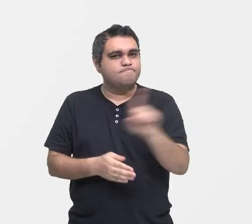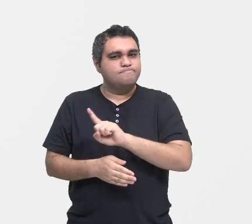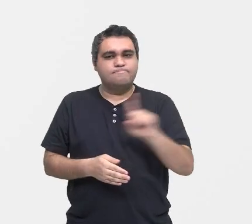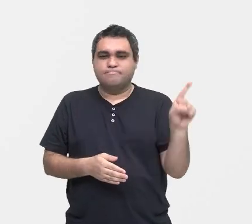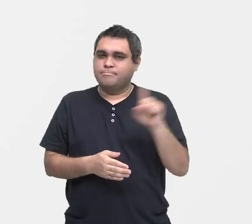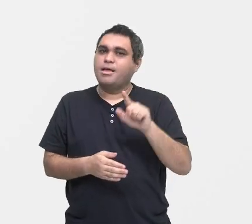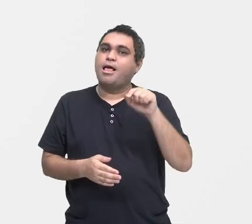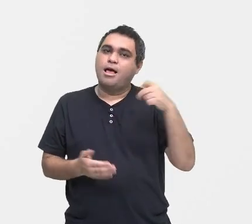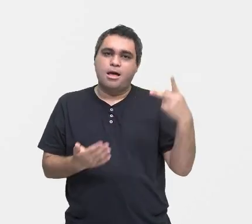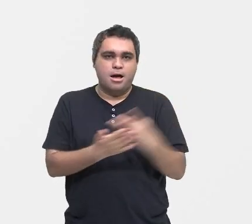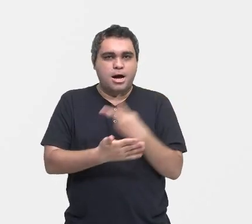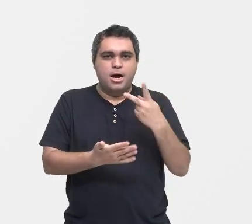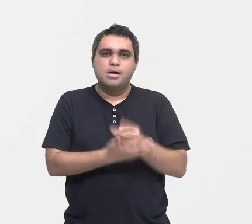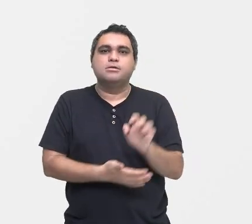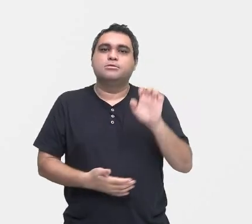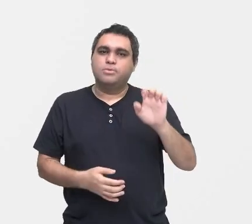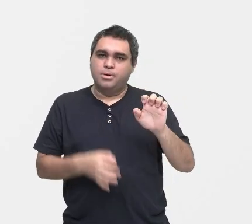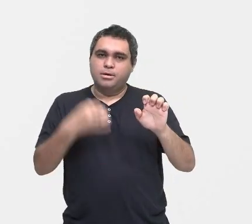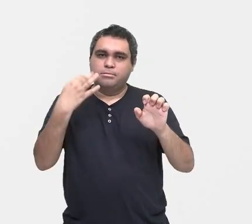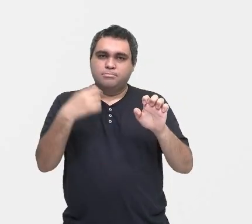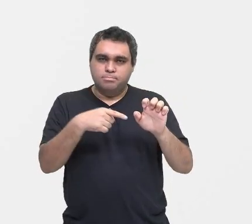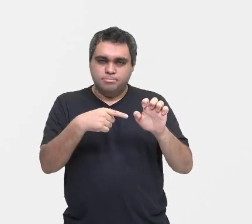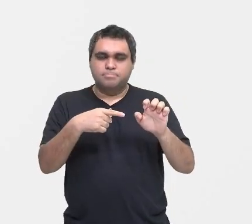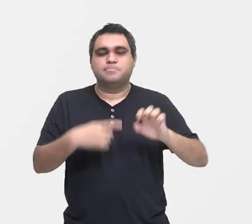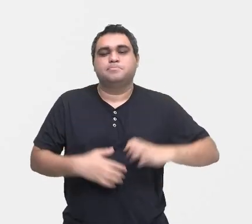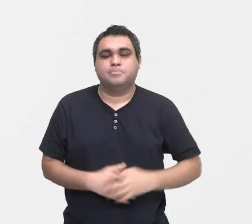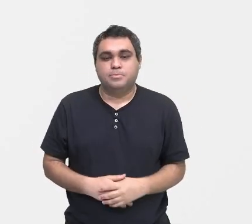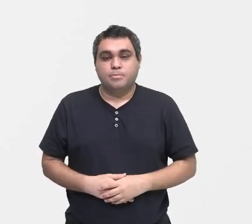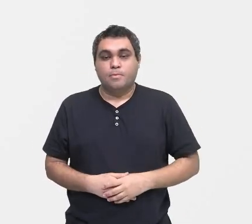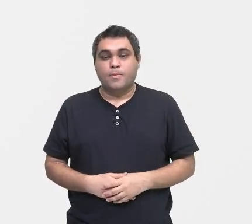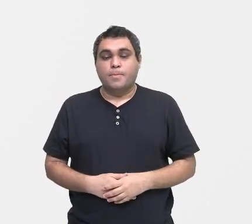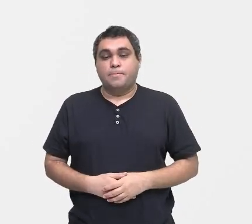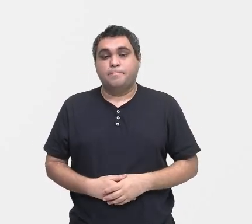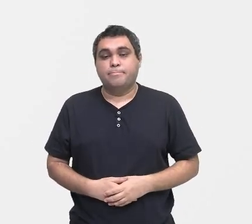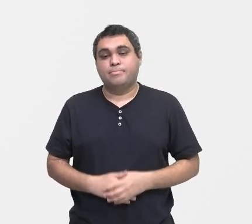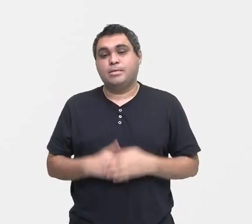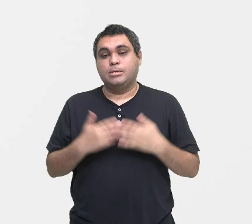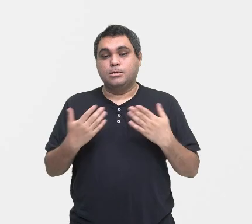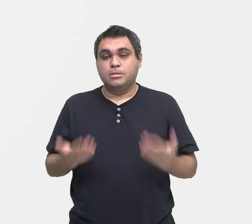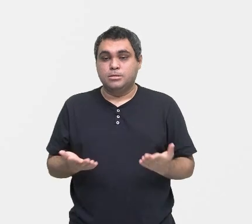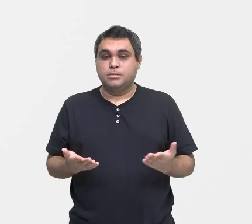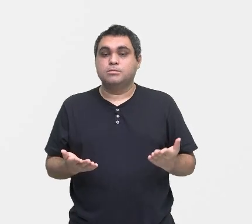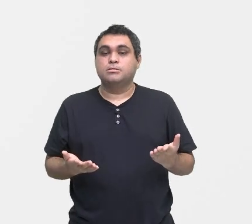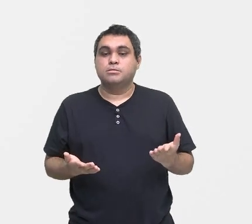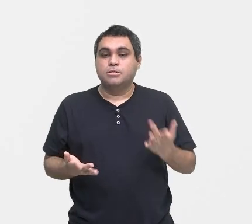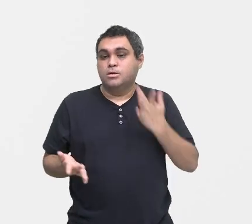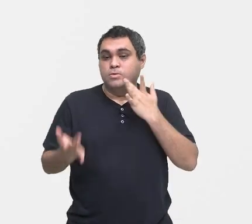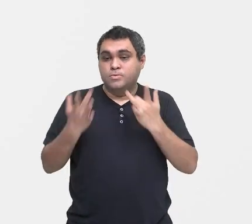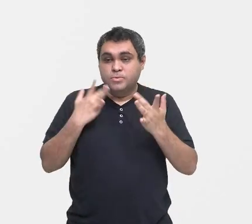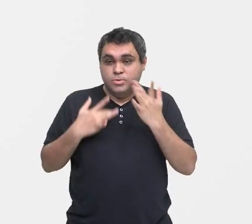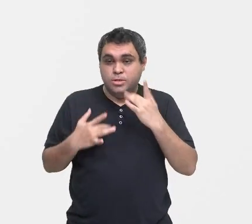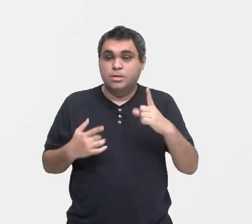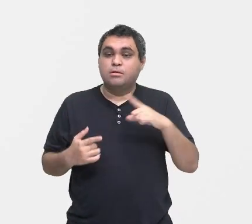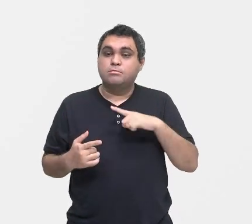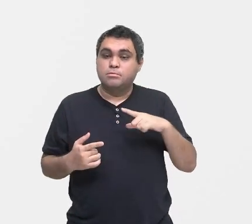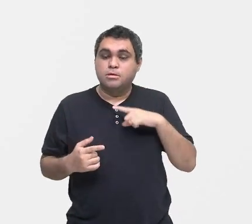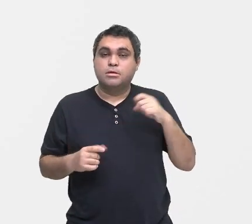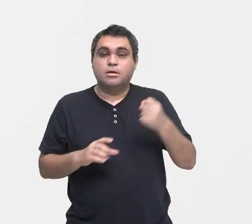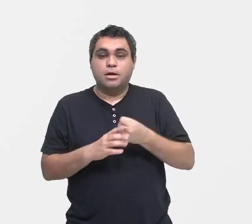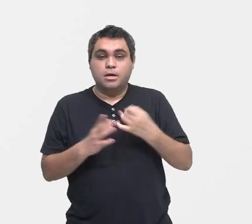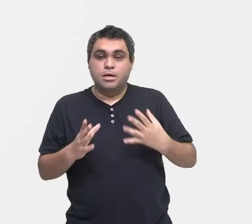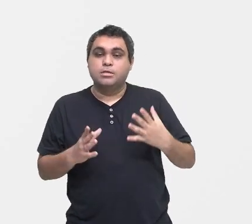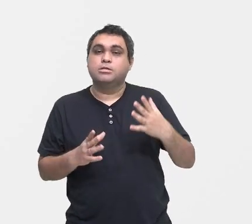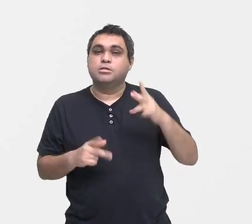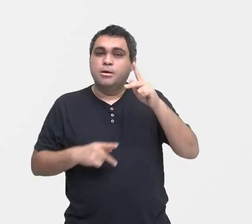que está incorreta. Muito bem, muito bem, muito bem. Então, olha só, as peças de Gil Vicente têm caráter popular,